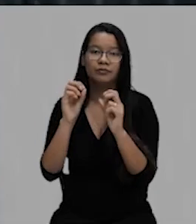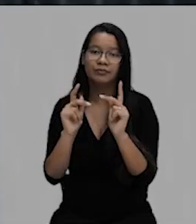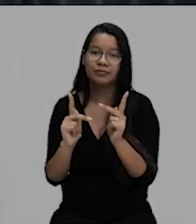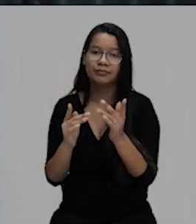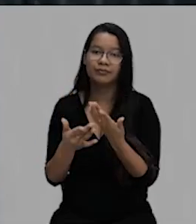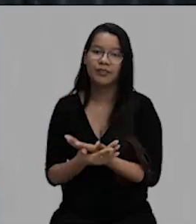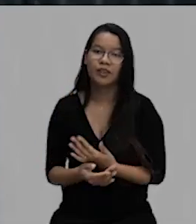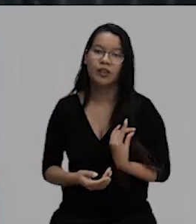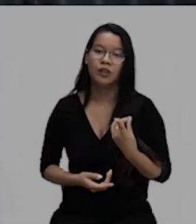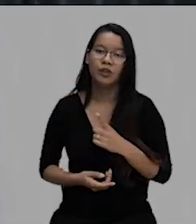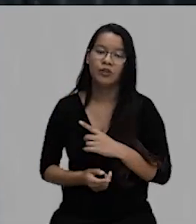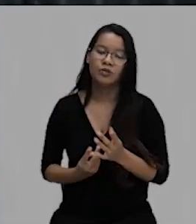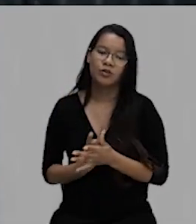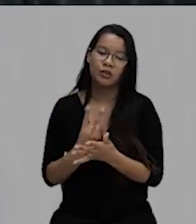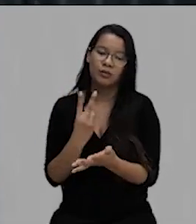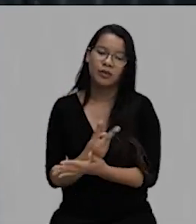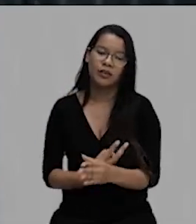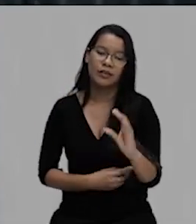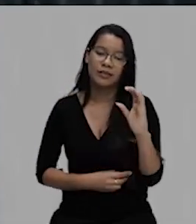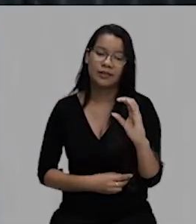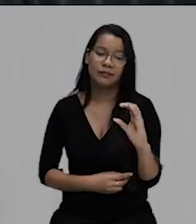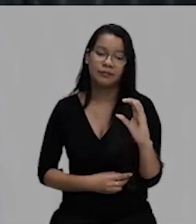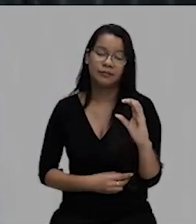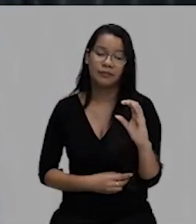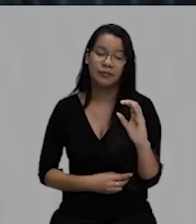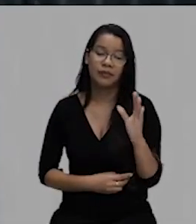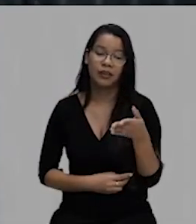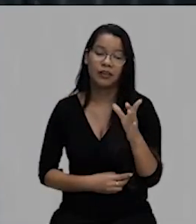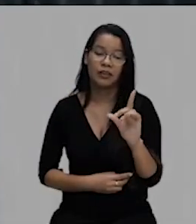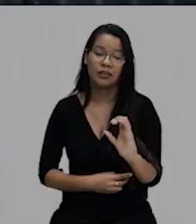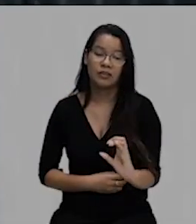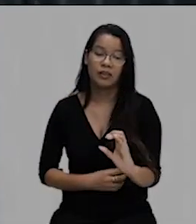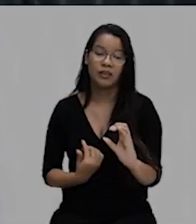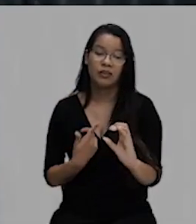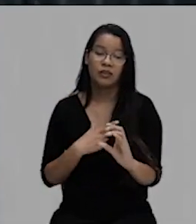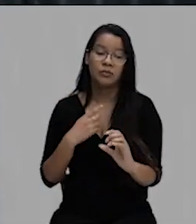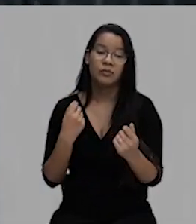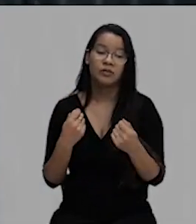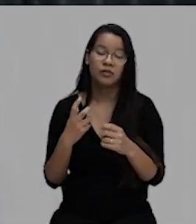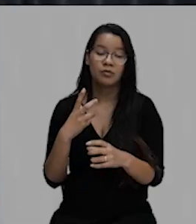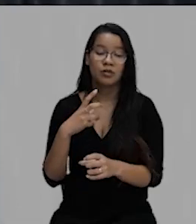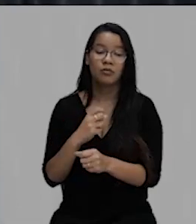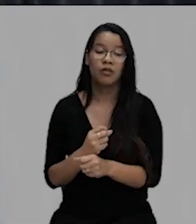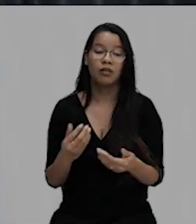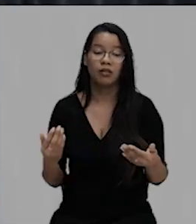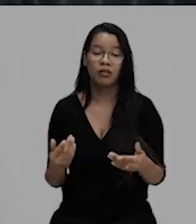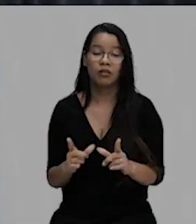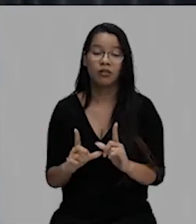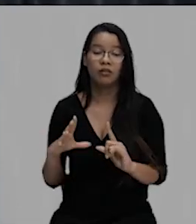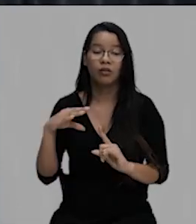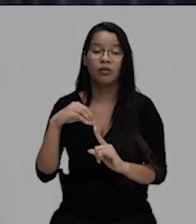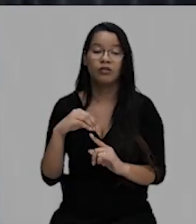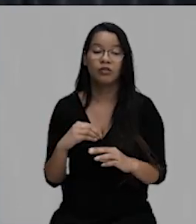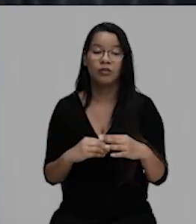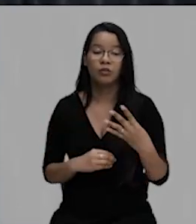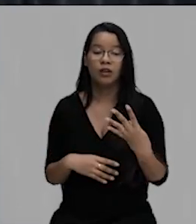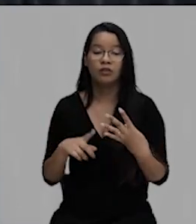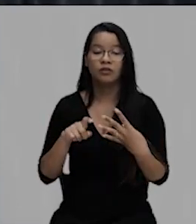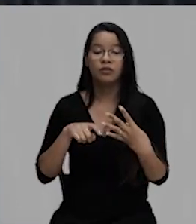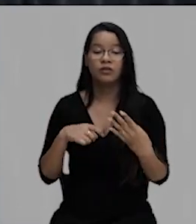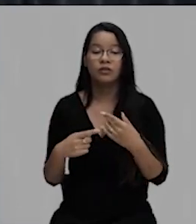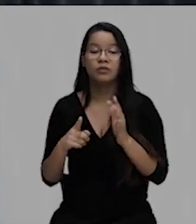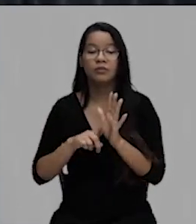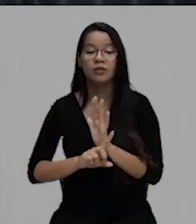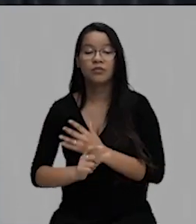continuar. Agora, nós vamos para a letra C. Na letra C, nós temos que calcular agora o log de 4x menos